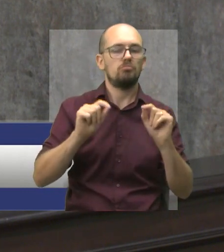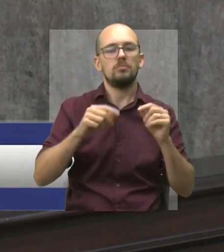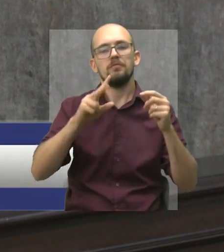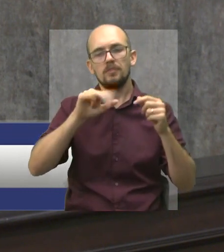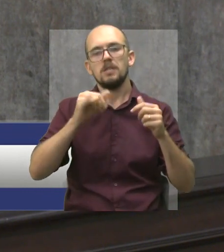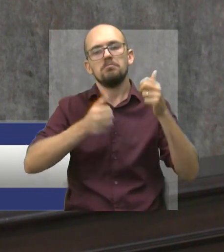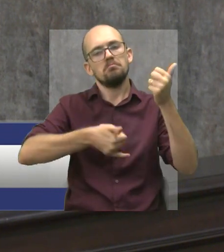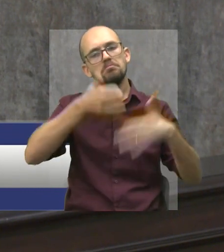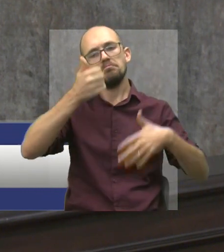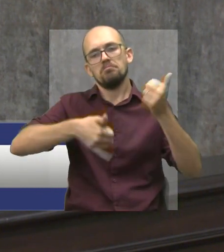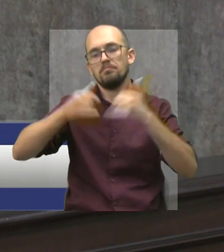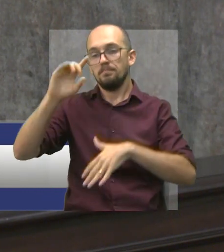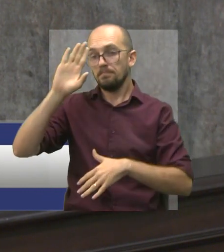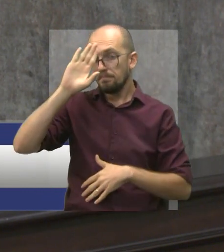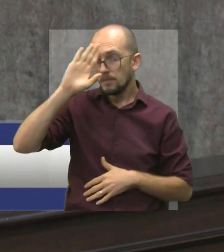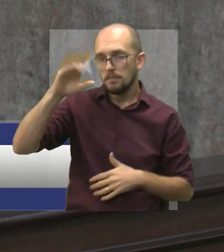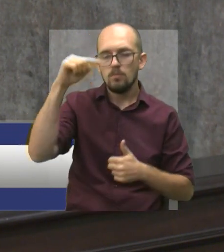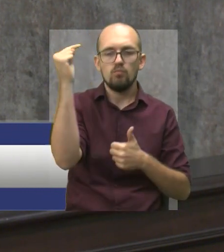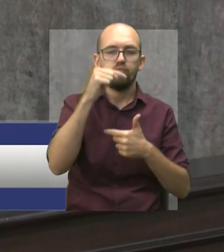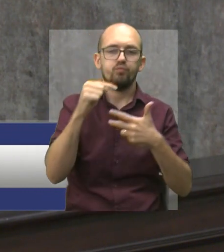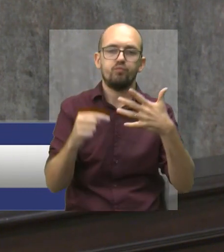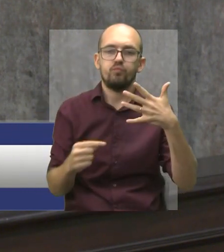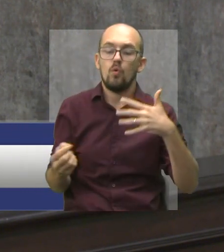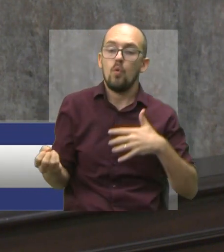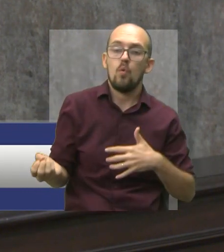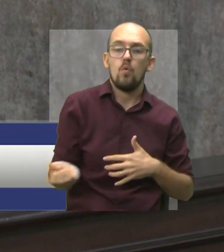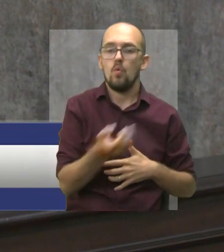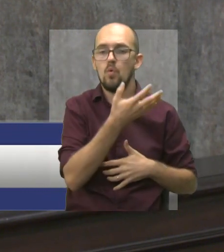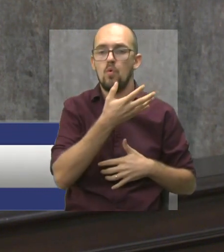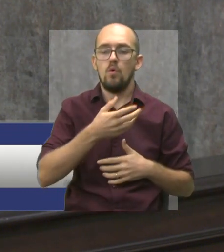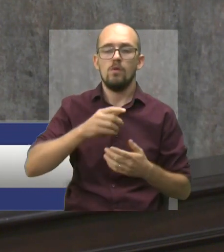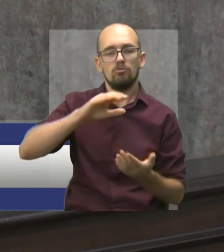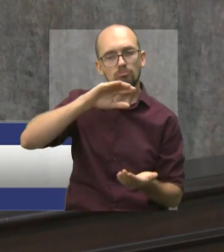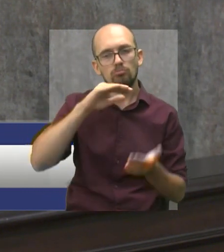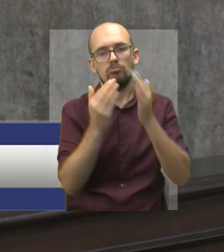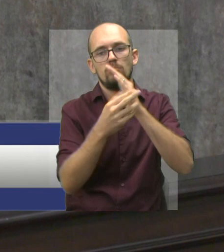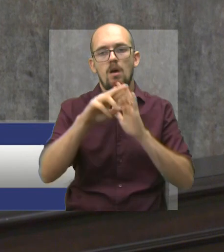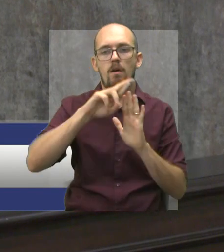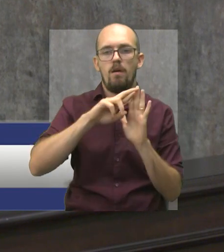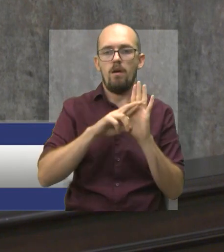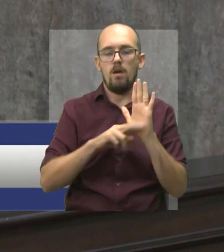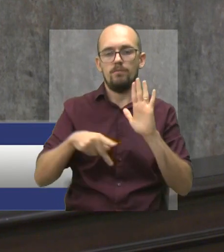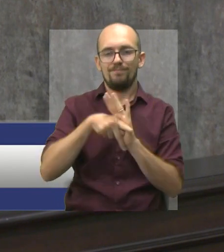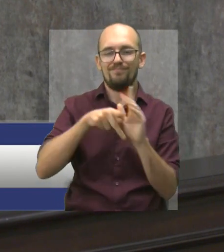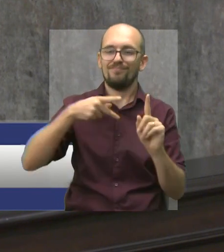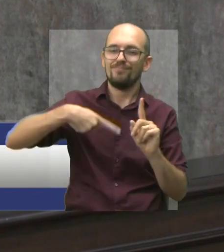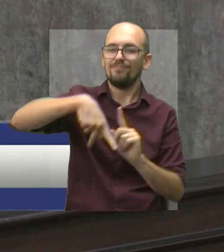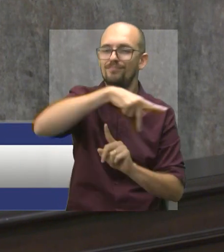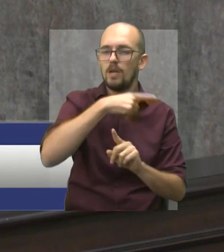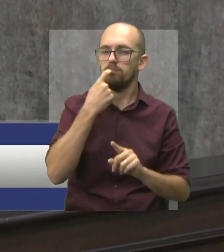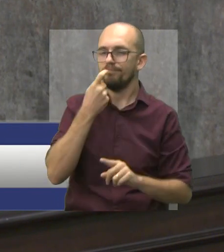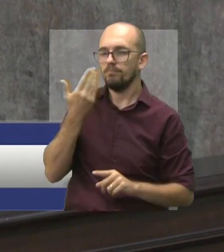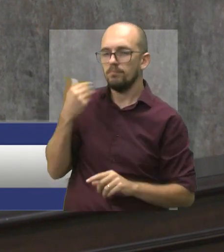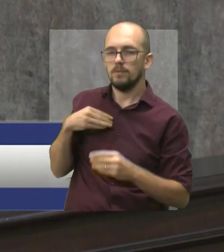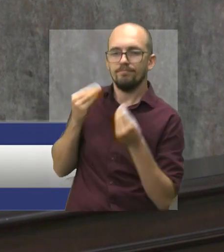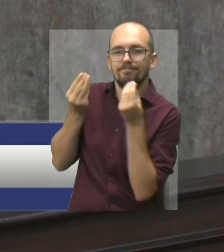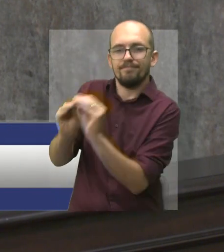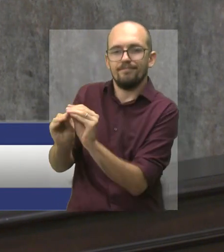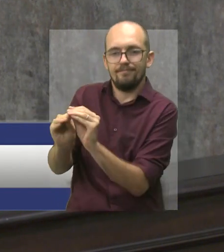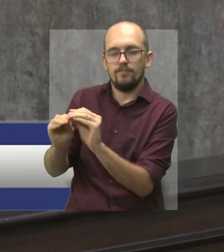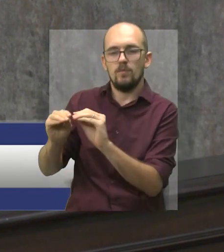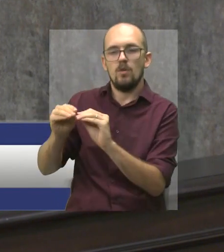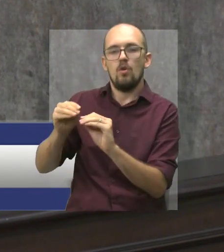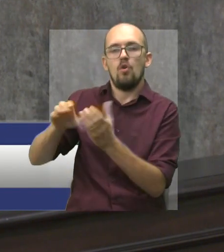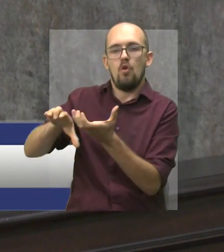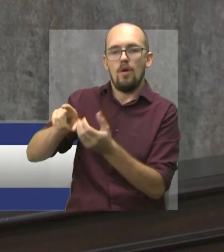principais pontos da nova proposta de reforma da Previdência apresentada recentemente ao Congresso Nacional pelo